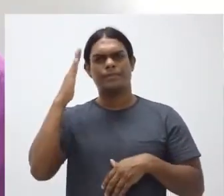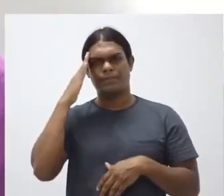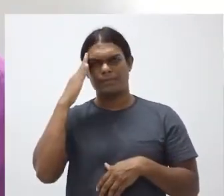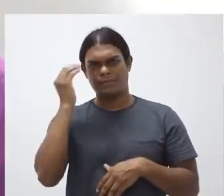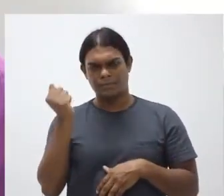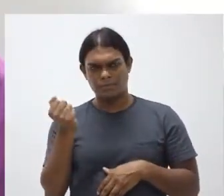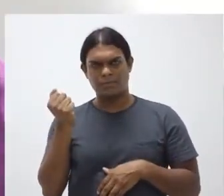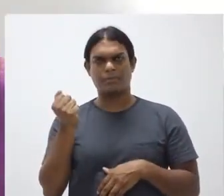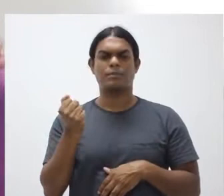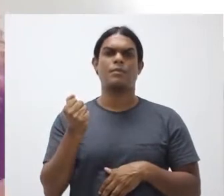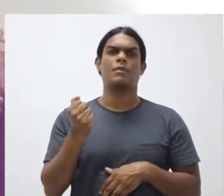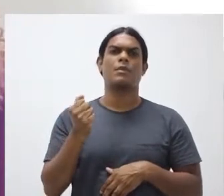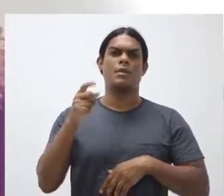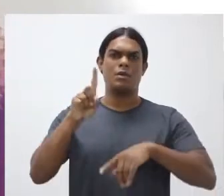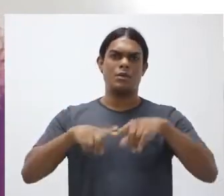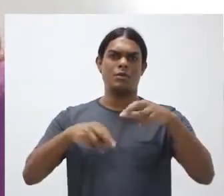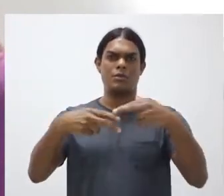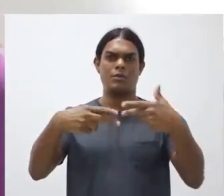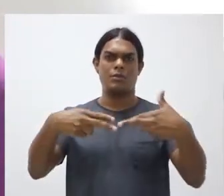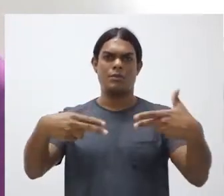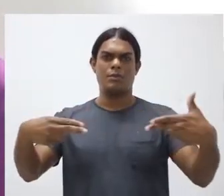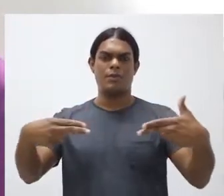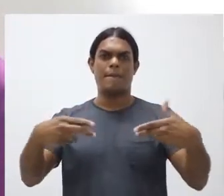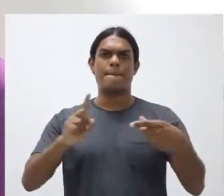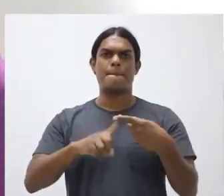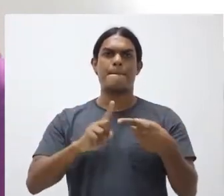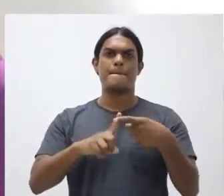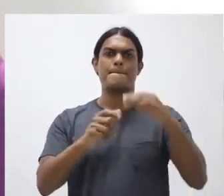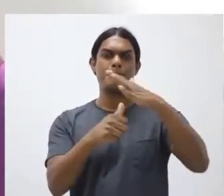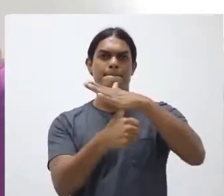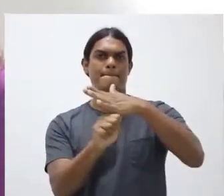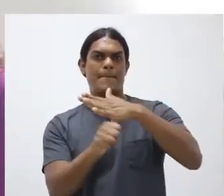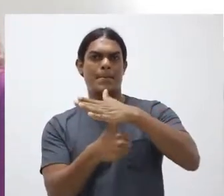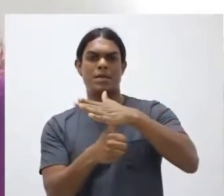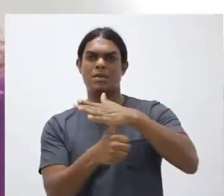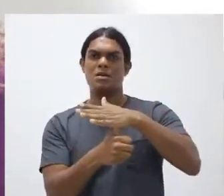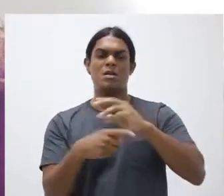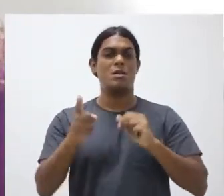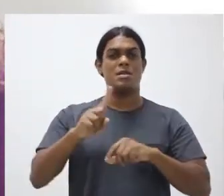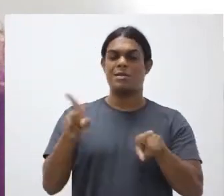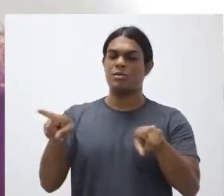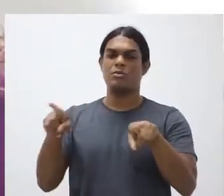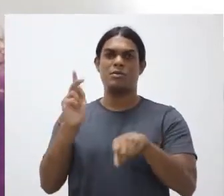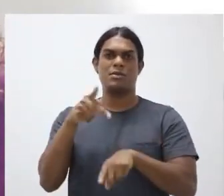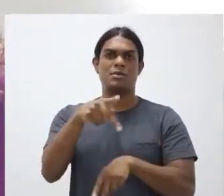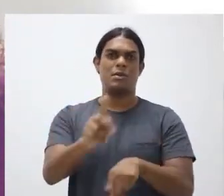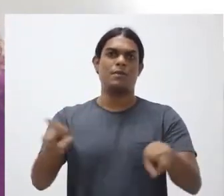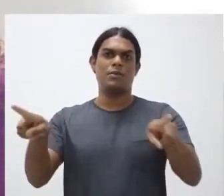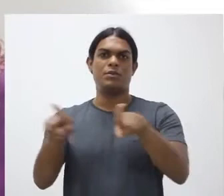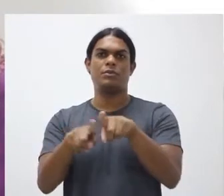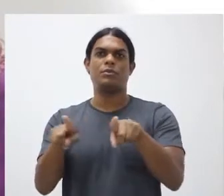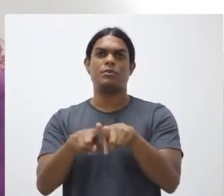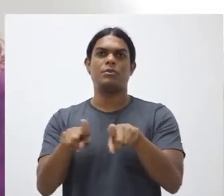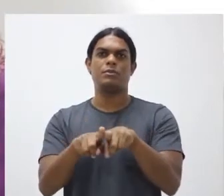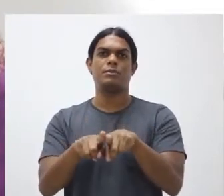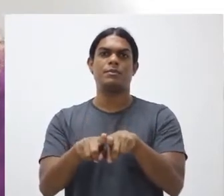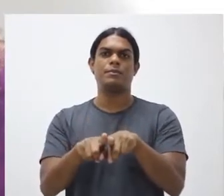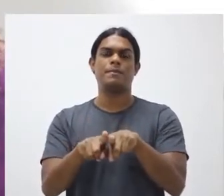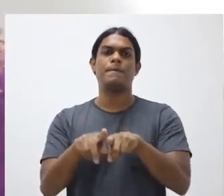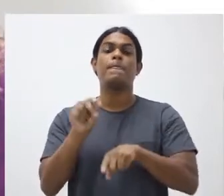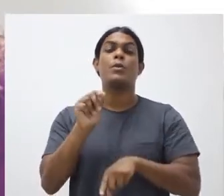Nós sabemos que o produto e o consumidor não estão sempre necessariamente próximos um do